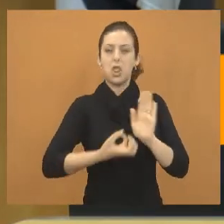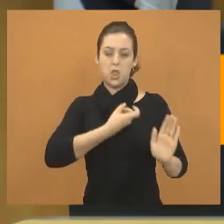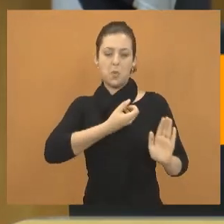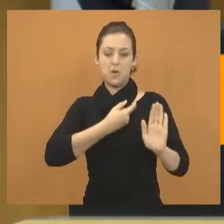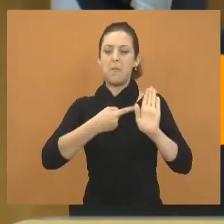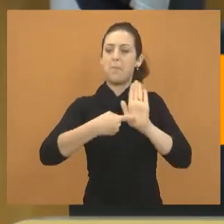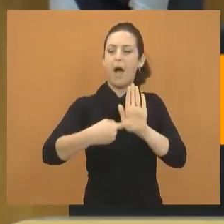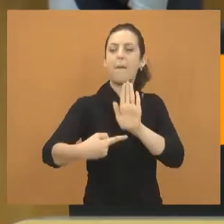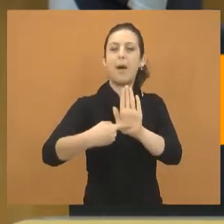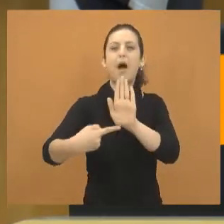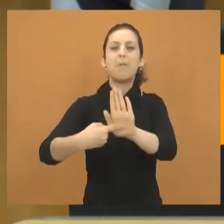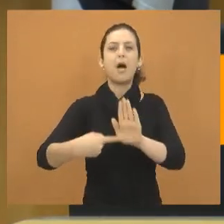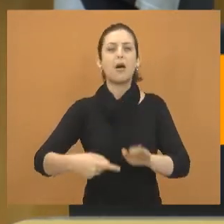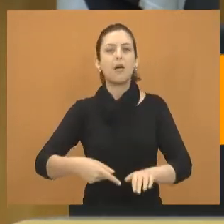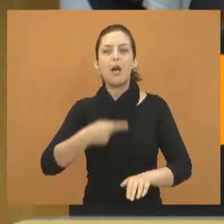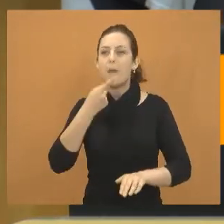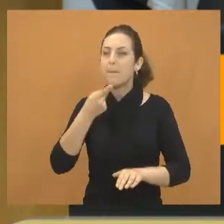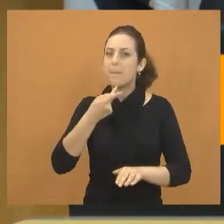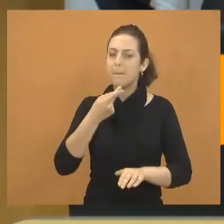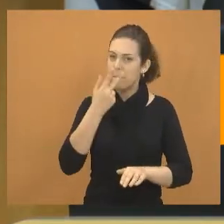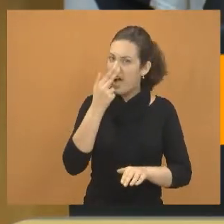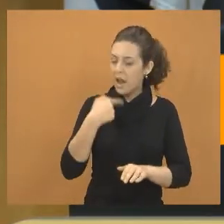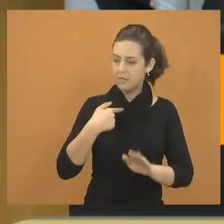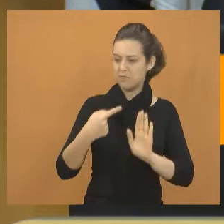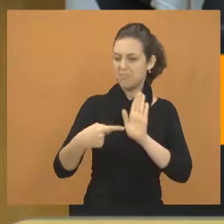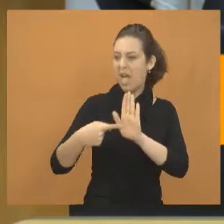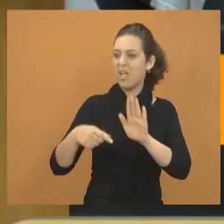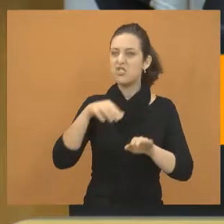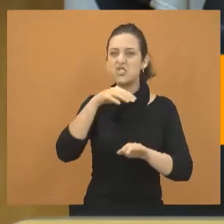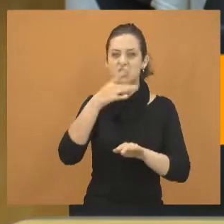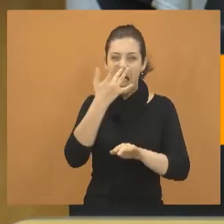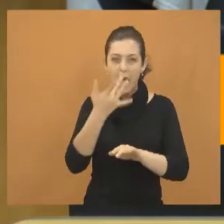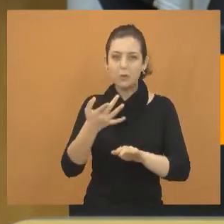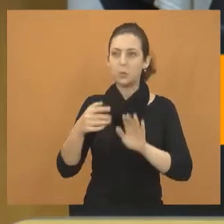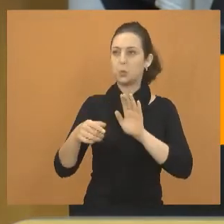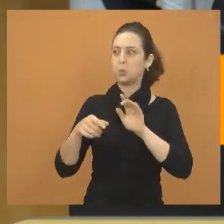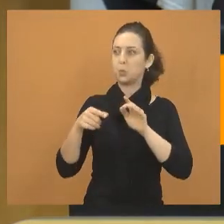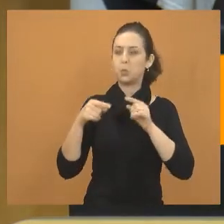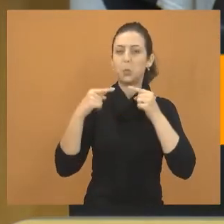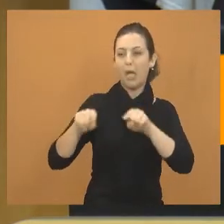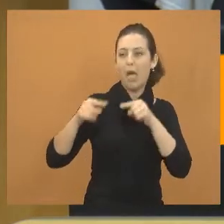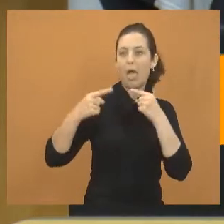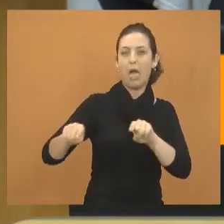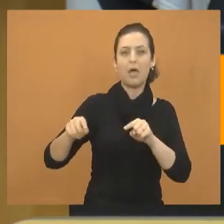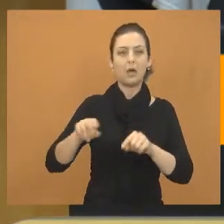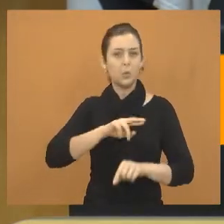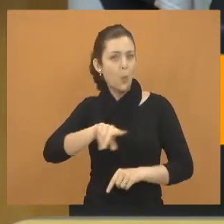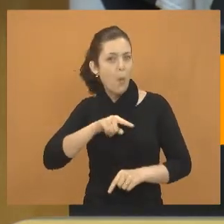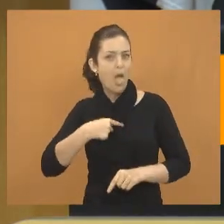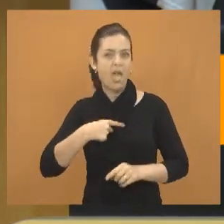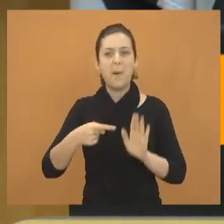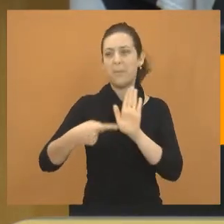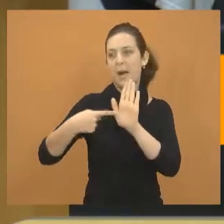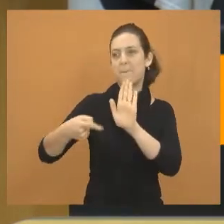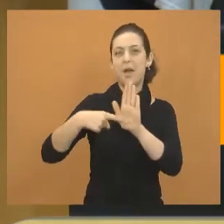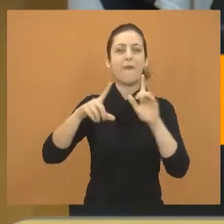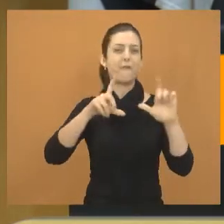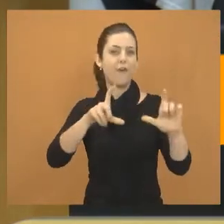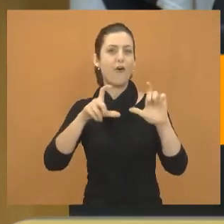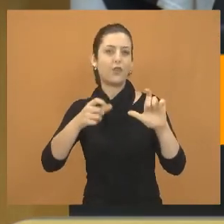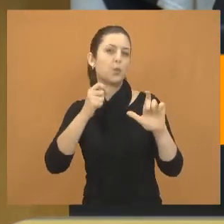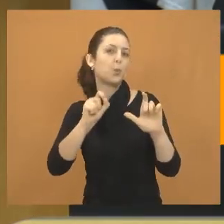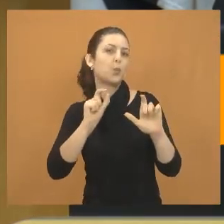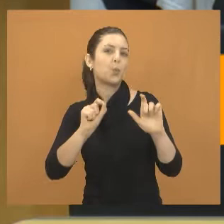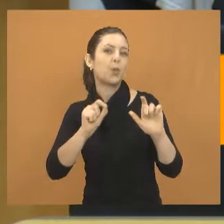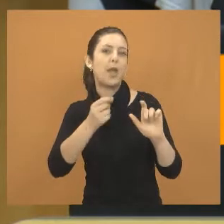falando e tal, parece que a gente está criticando. Não, não é isso. A questão é o seguinte, eu não estou aqui nessa casa para ficar mostrando foto do que está